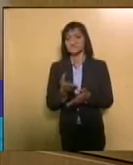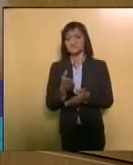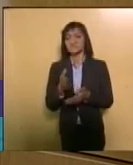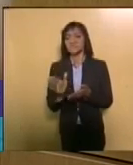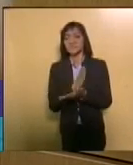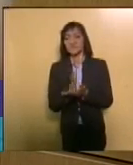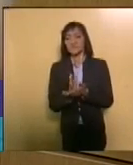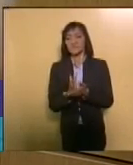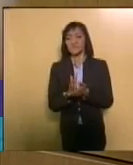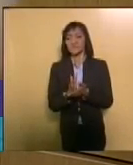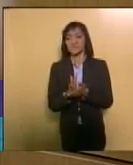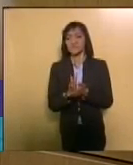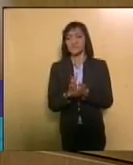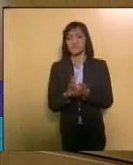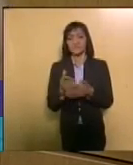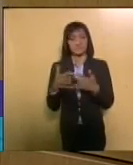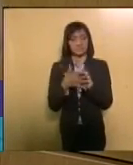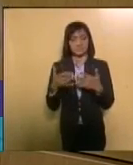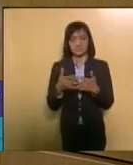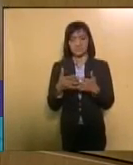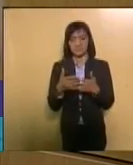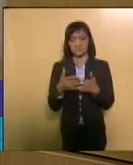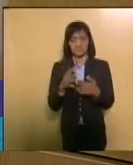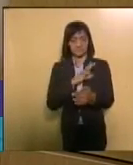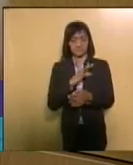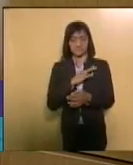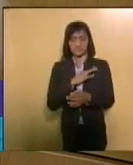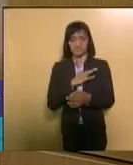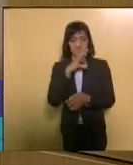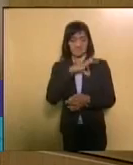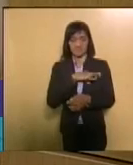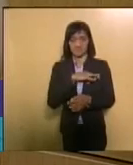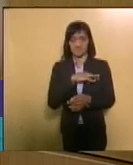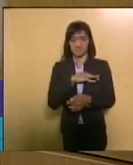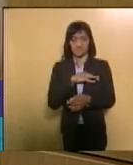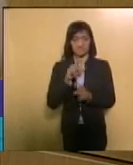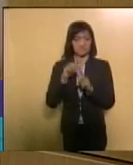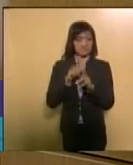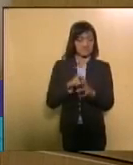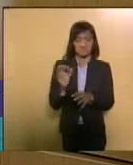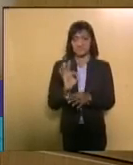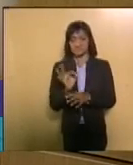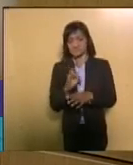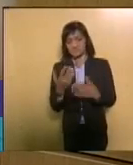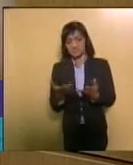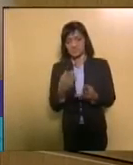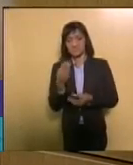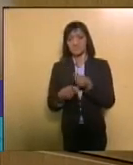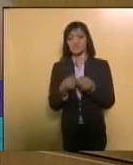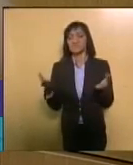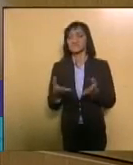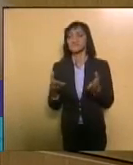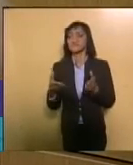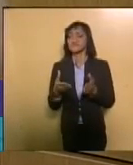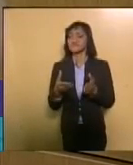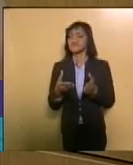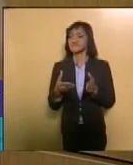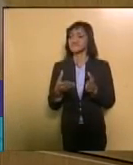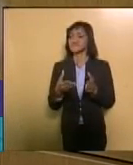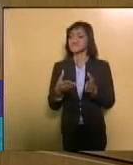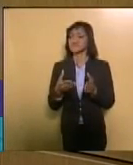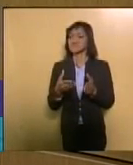pagam o salário dos policiais a meses então e como é que a gente avança nessa agenda considerando o contexto Brasileiro hoje E aí eu queria